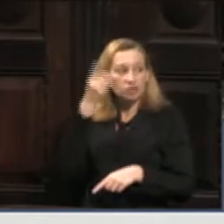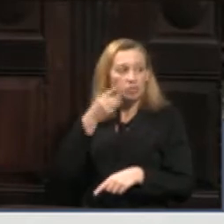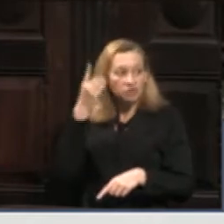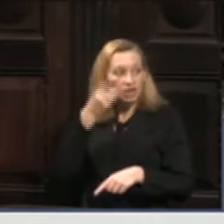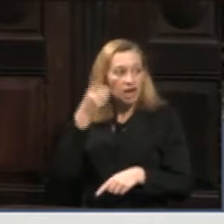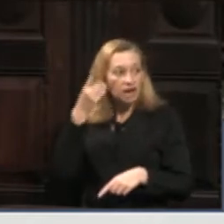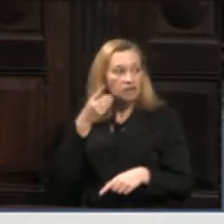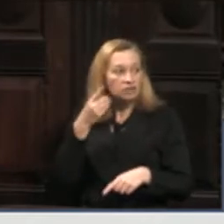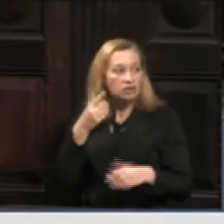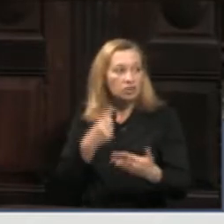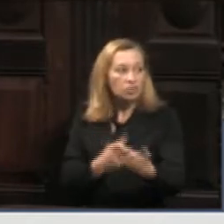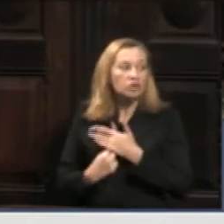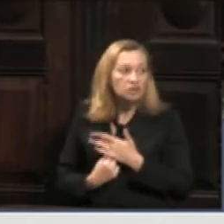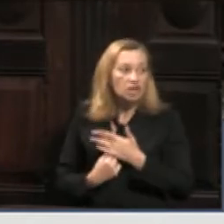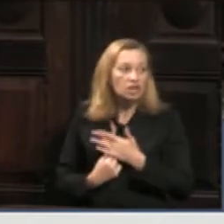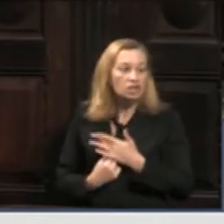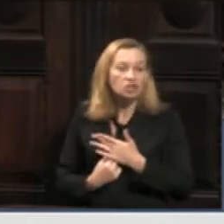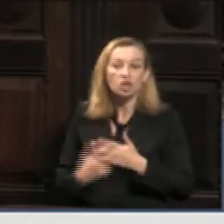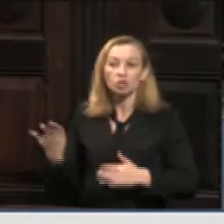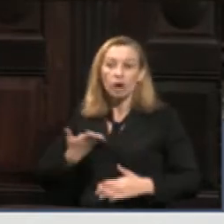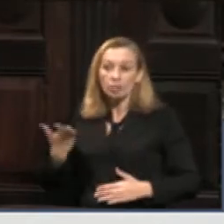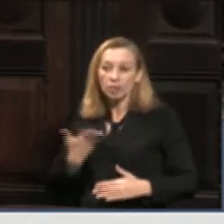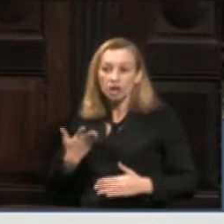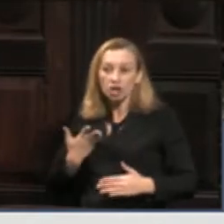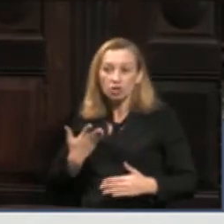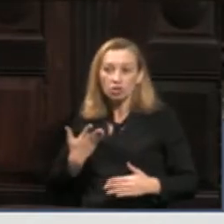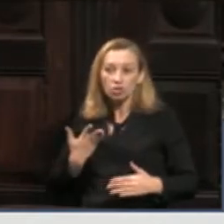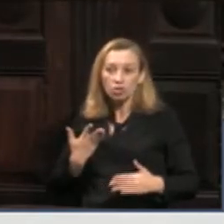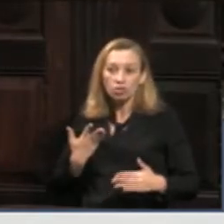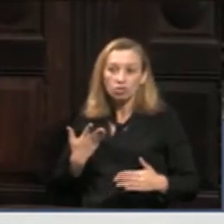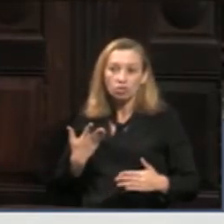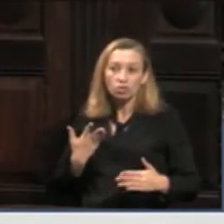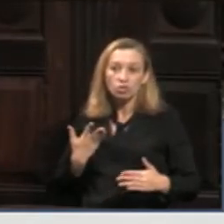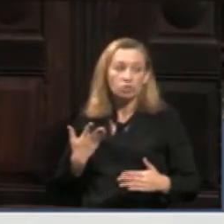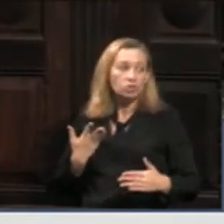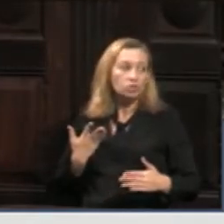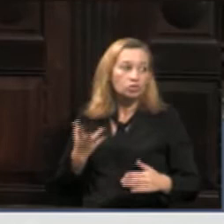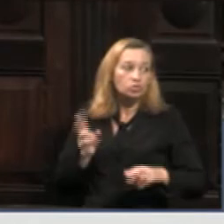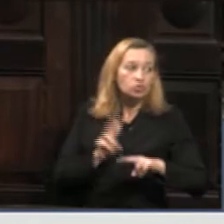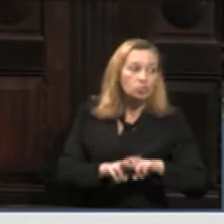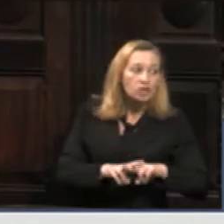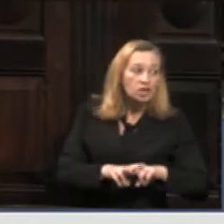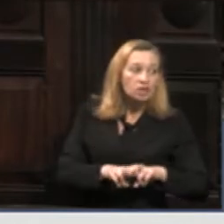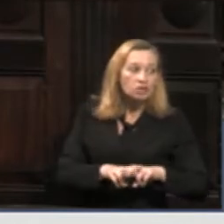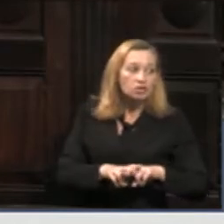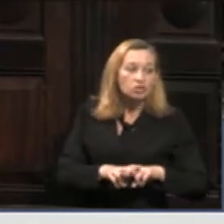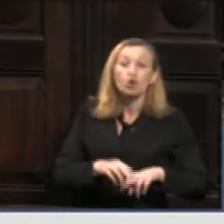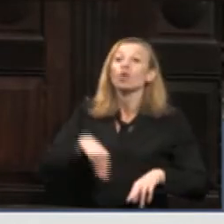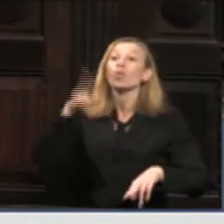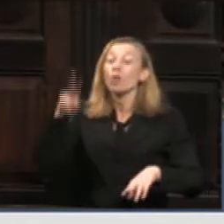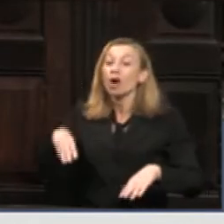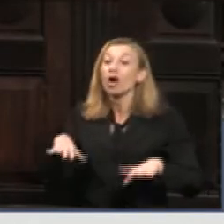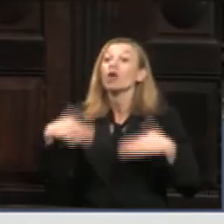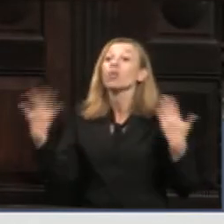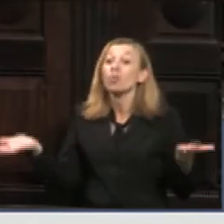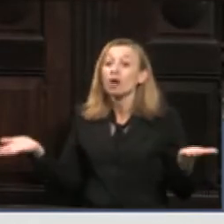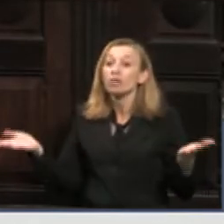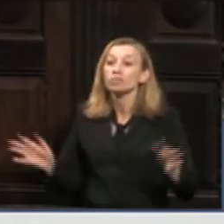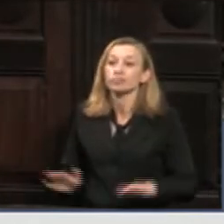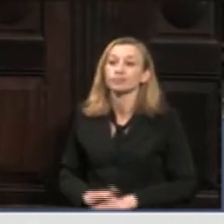A Constituição dos correligionários? Dos apaniguados? Qual a Constituição que eles